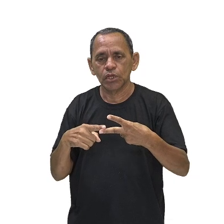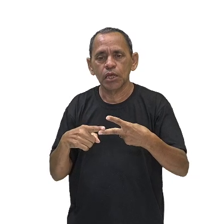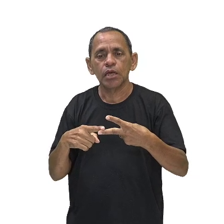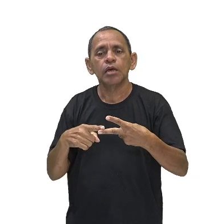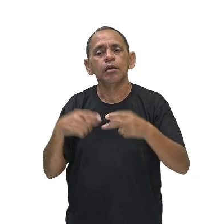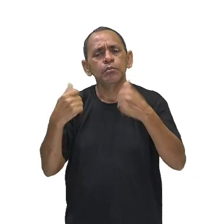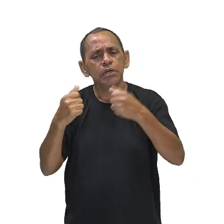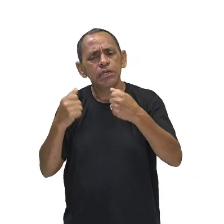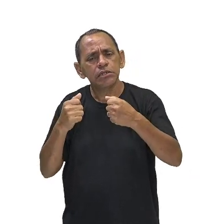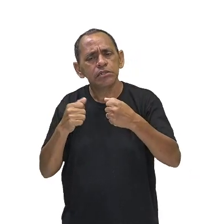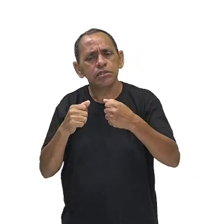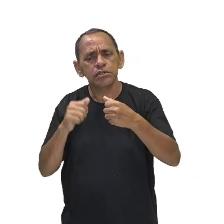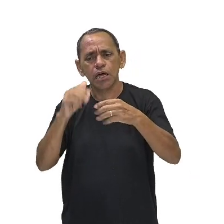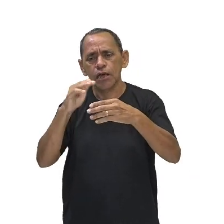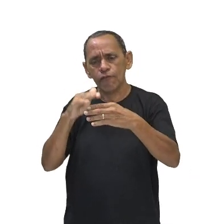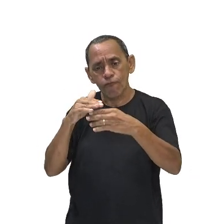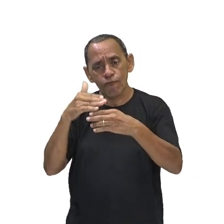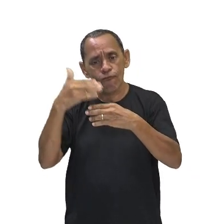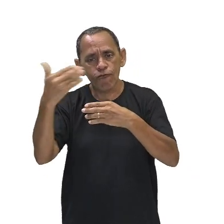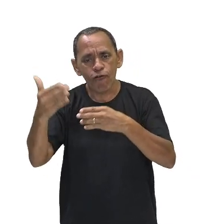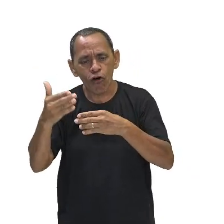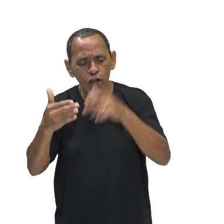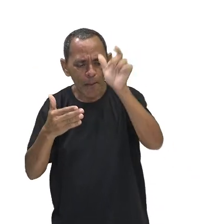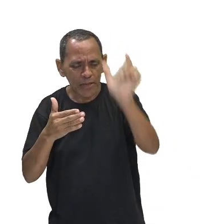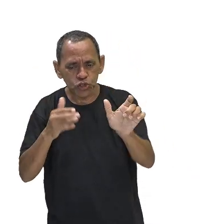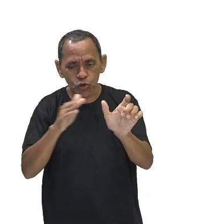ser exterior, é a